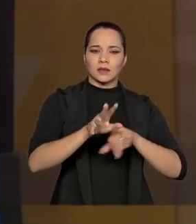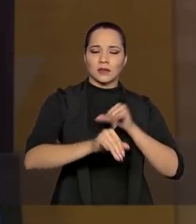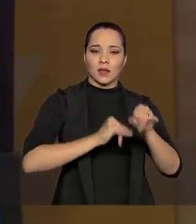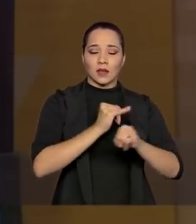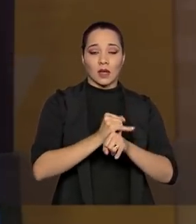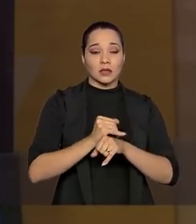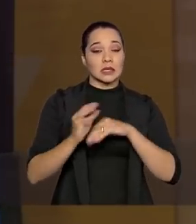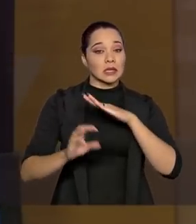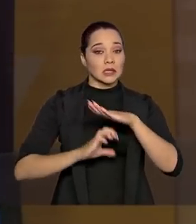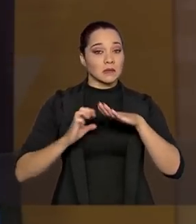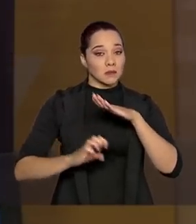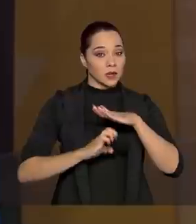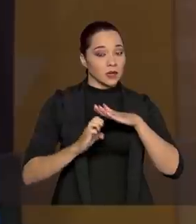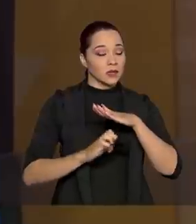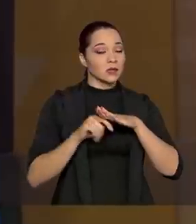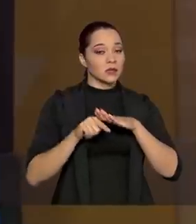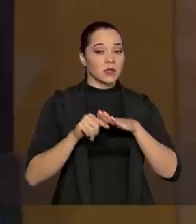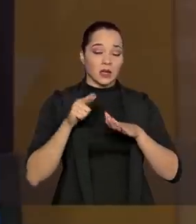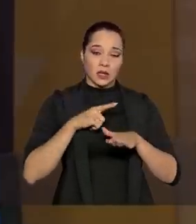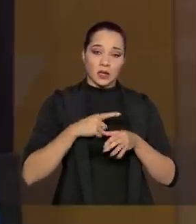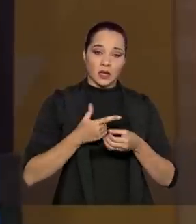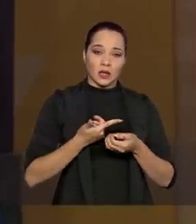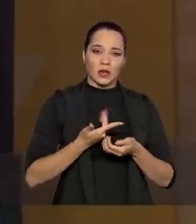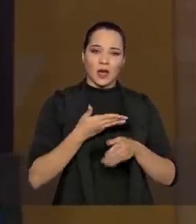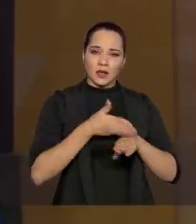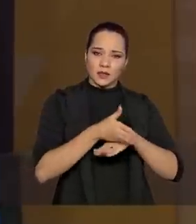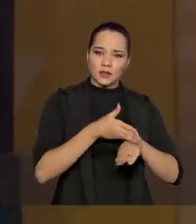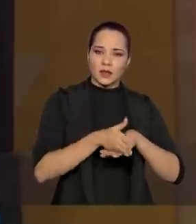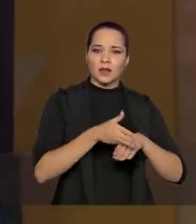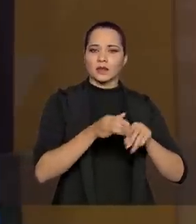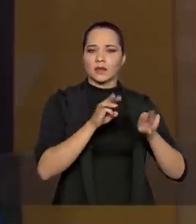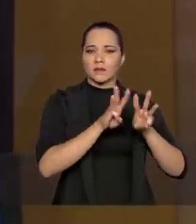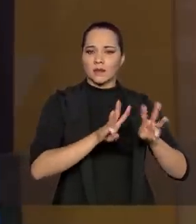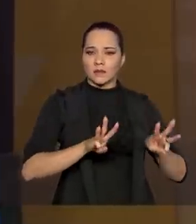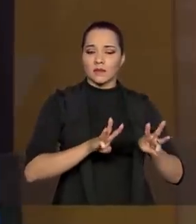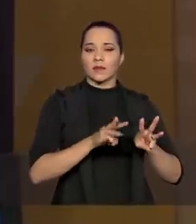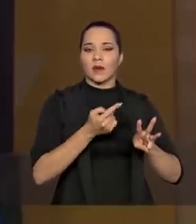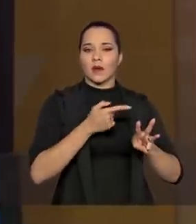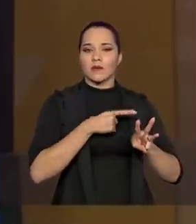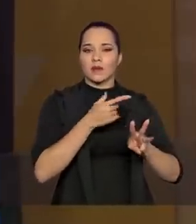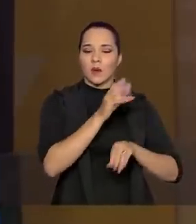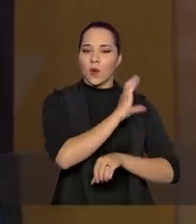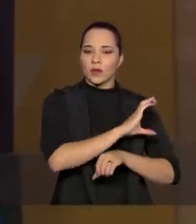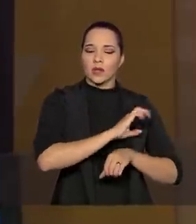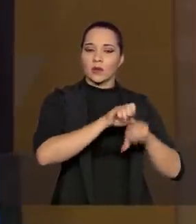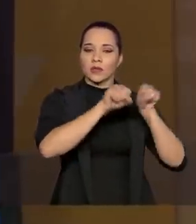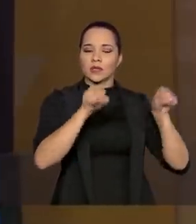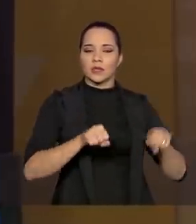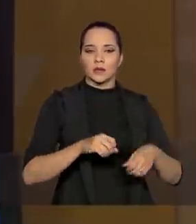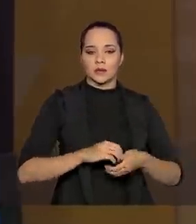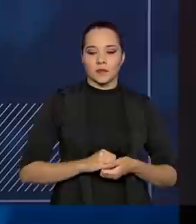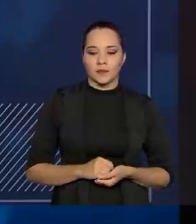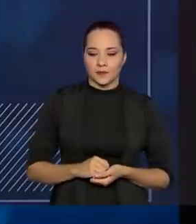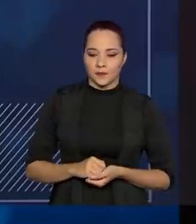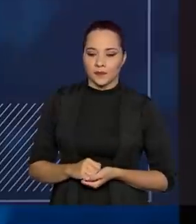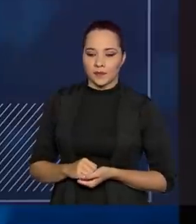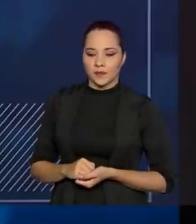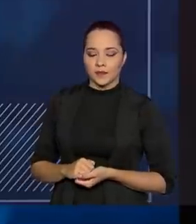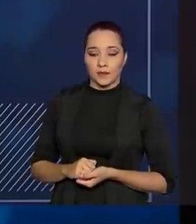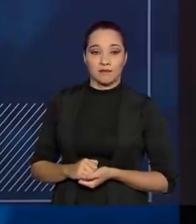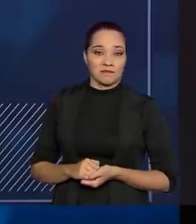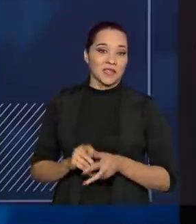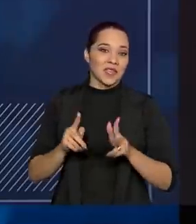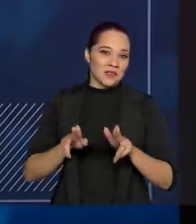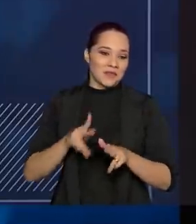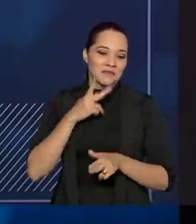as empresas que cediam essas plataformas e acabam coordenando esse sistema? Como